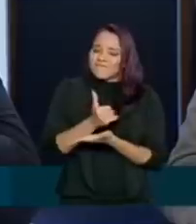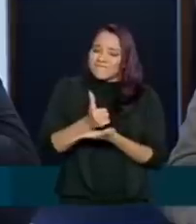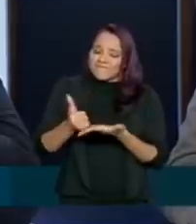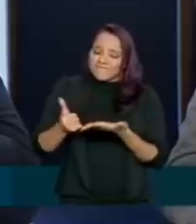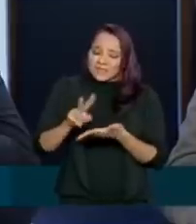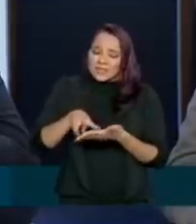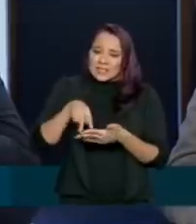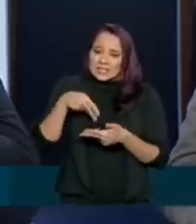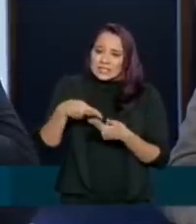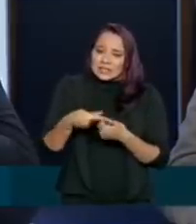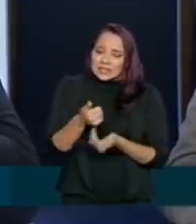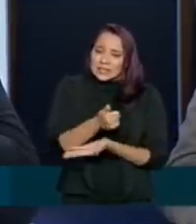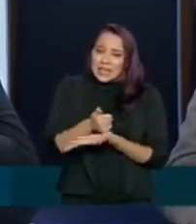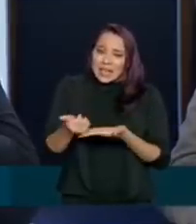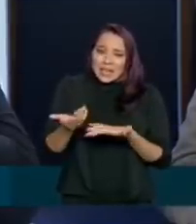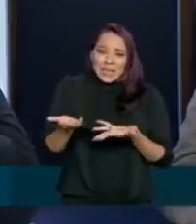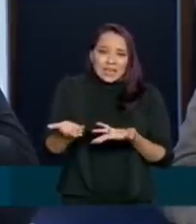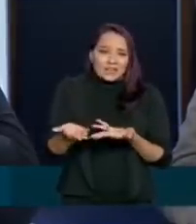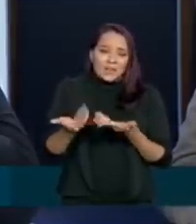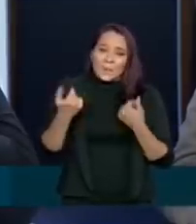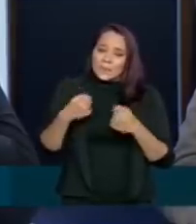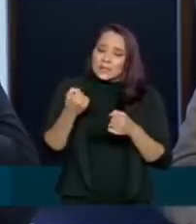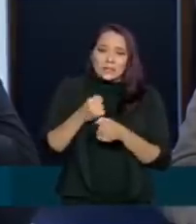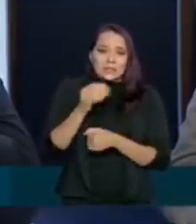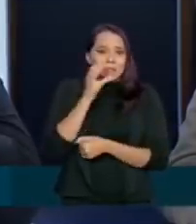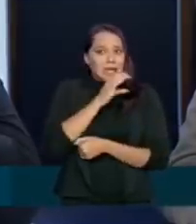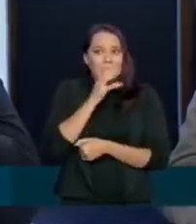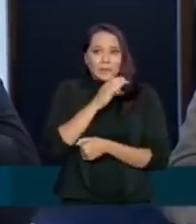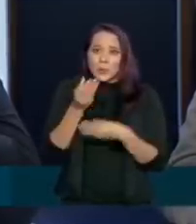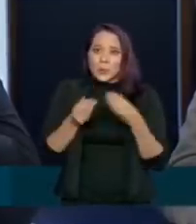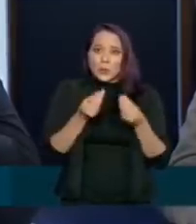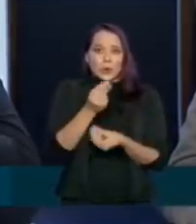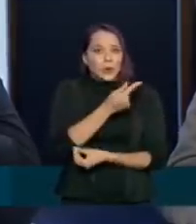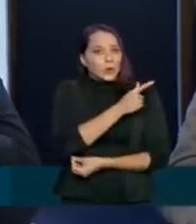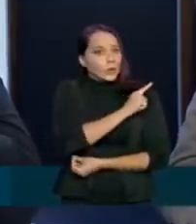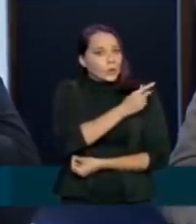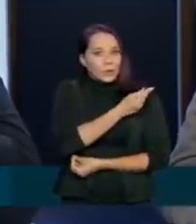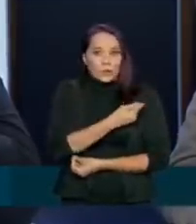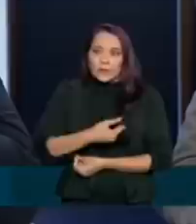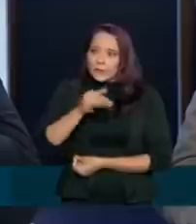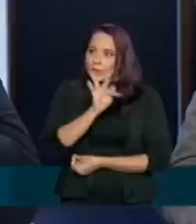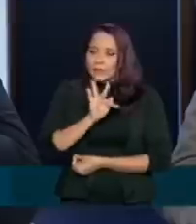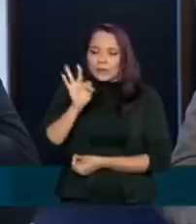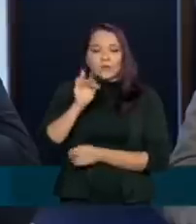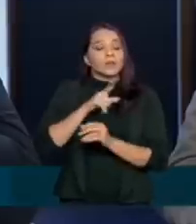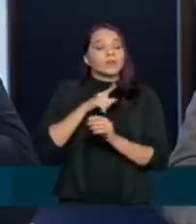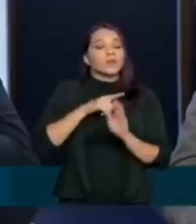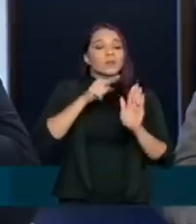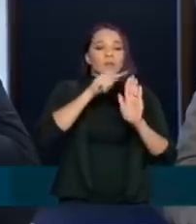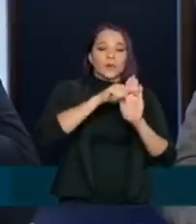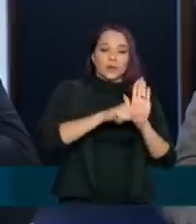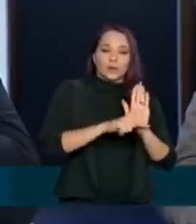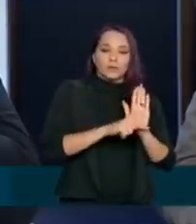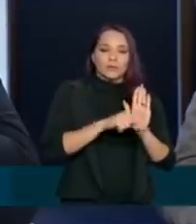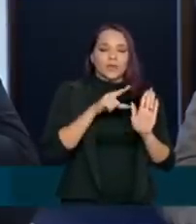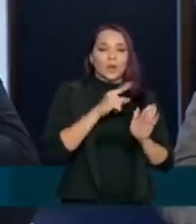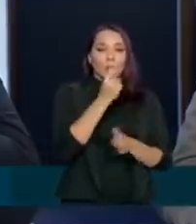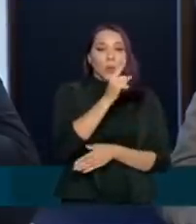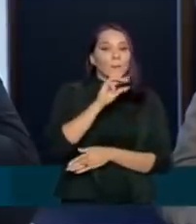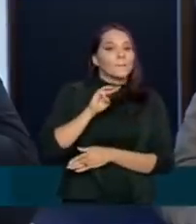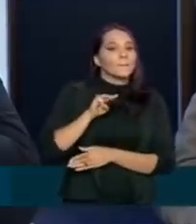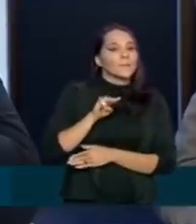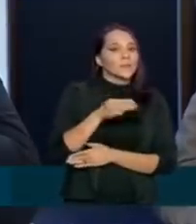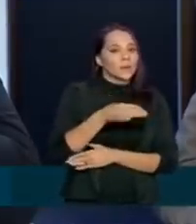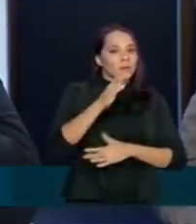e isso fez com que a gente teve que agir, o governo federal. E tem um programa, nós estamos com 1 milhão